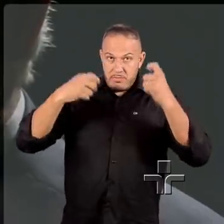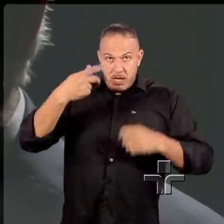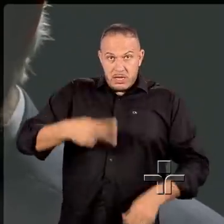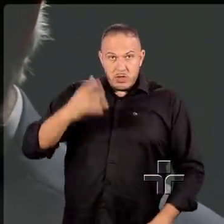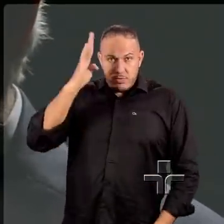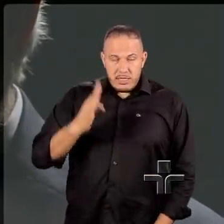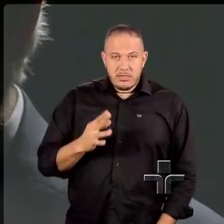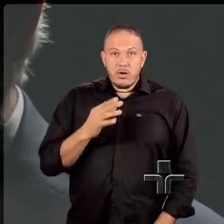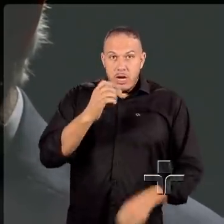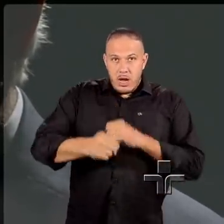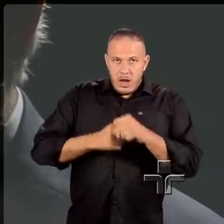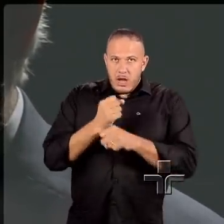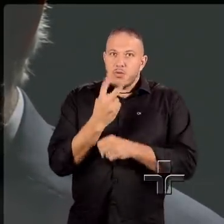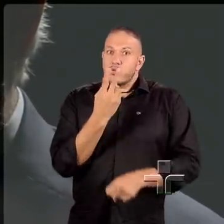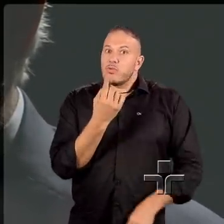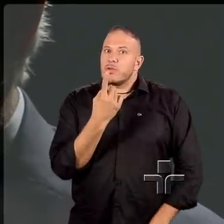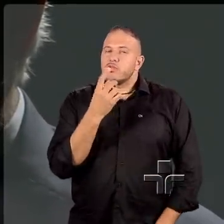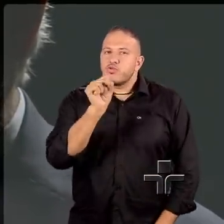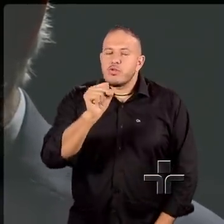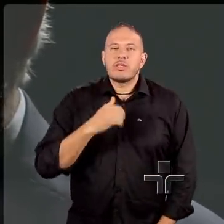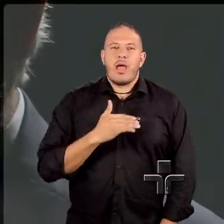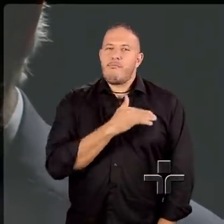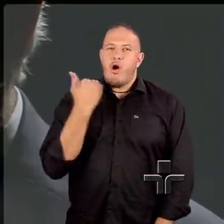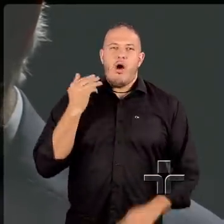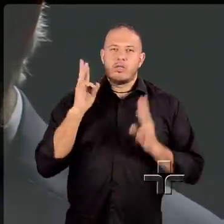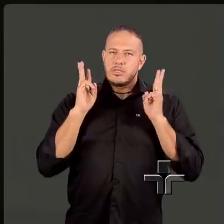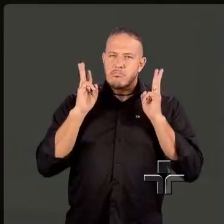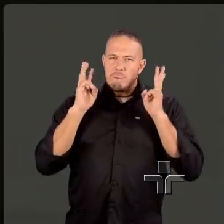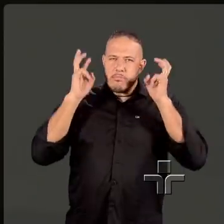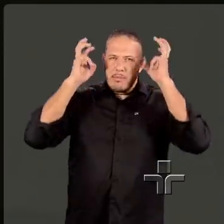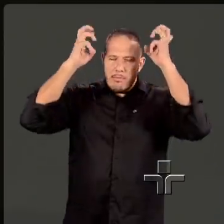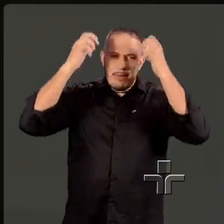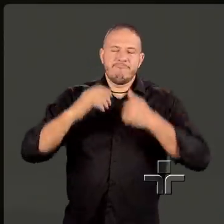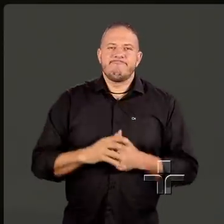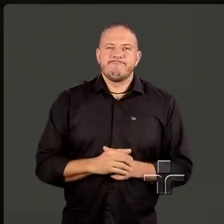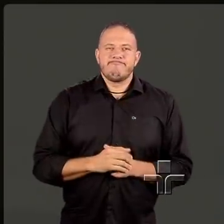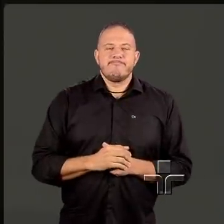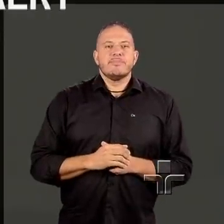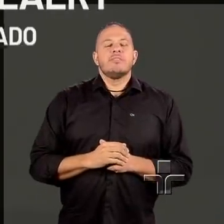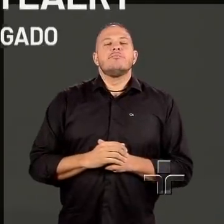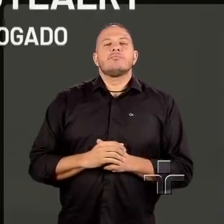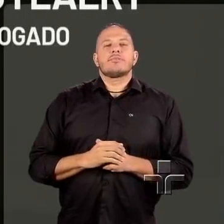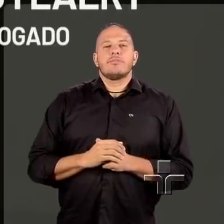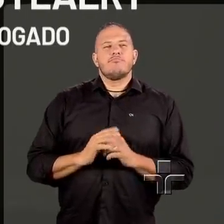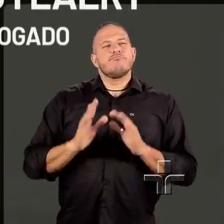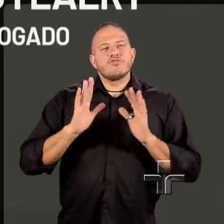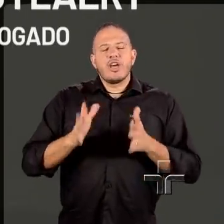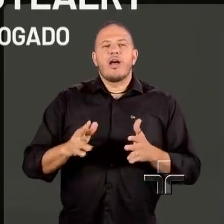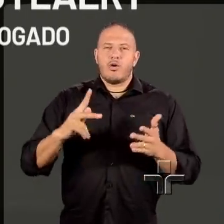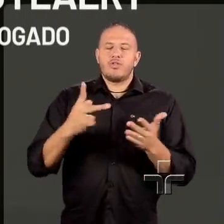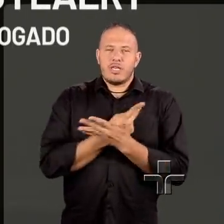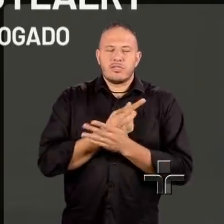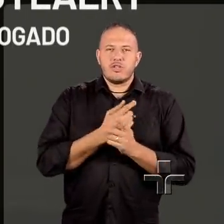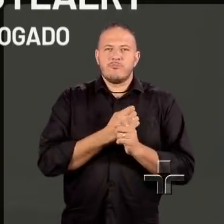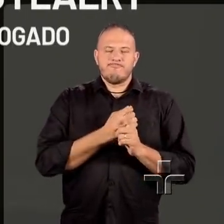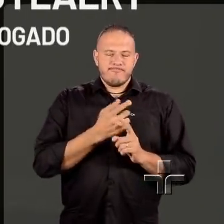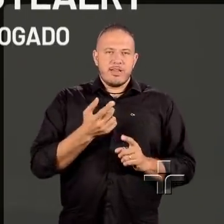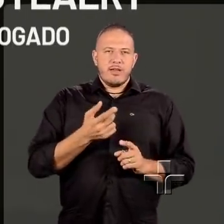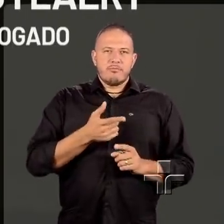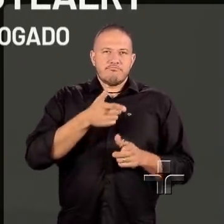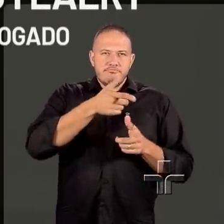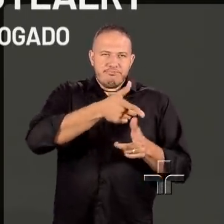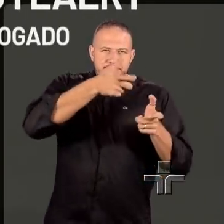em 2018, foi a morte de Marielle Franco. Foi um homicídio